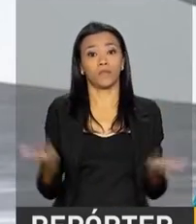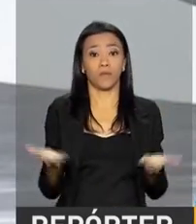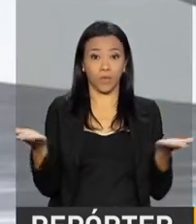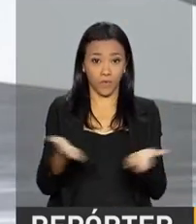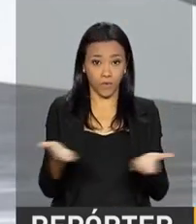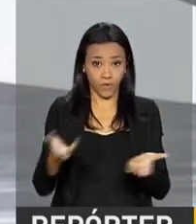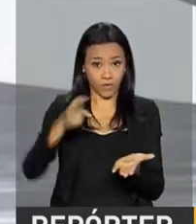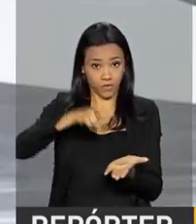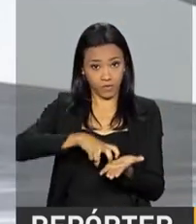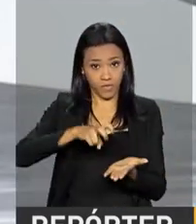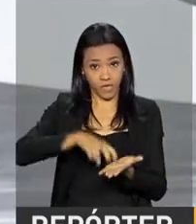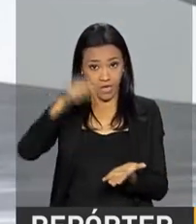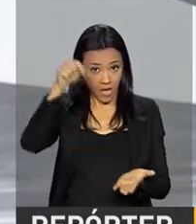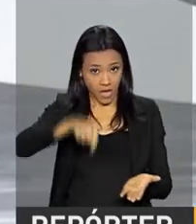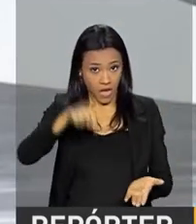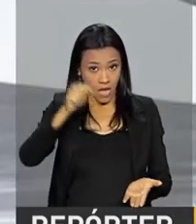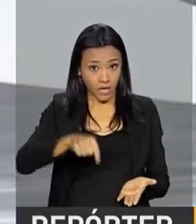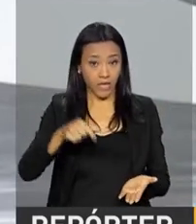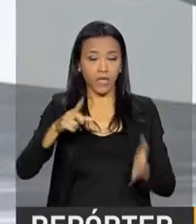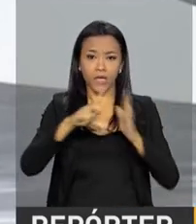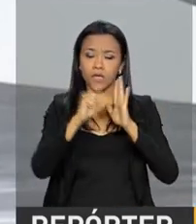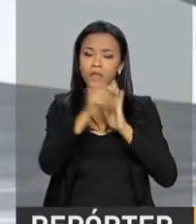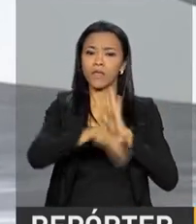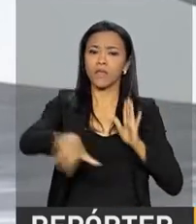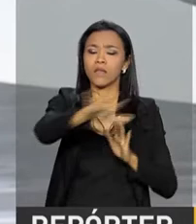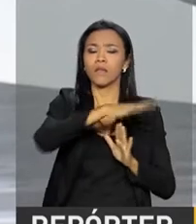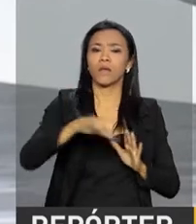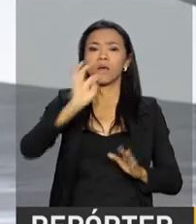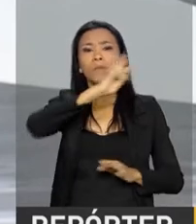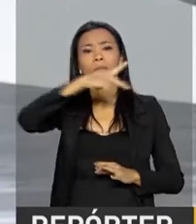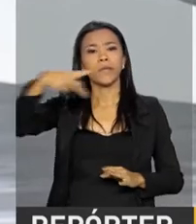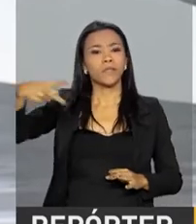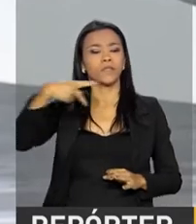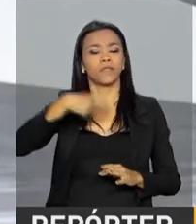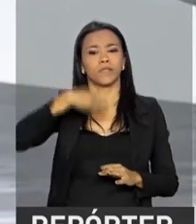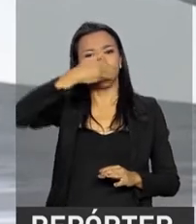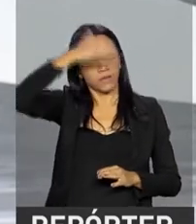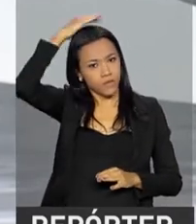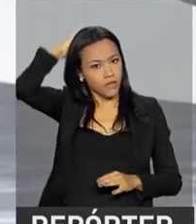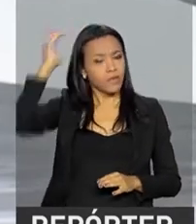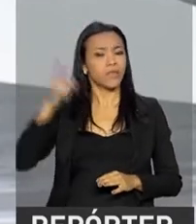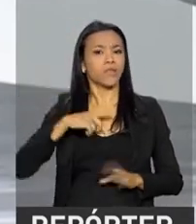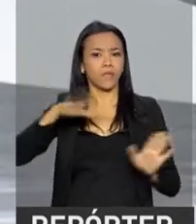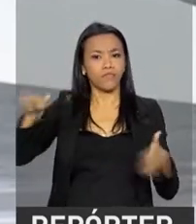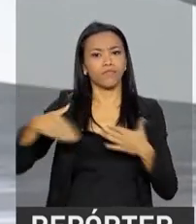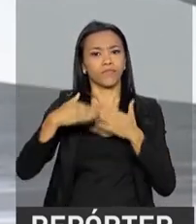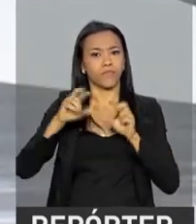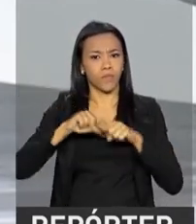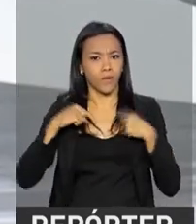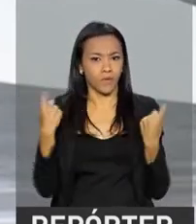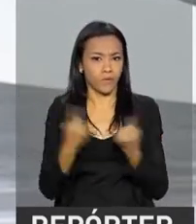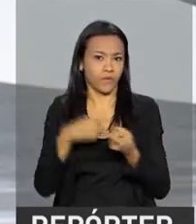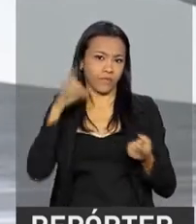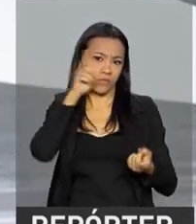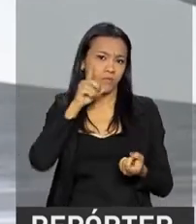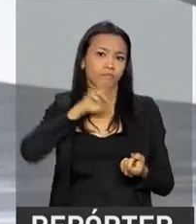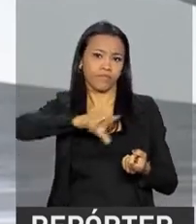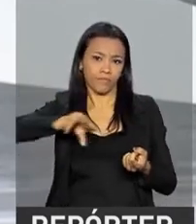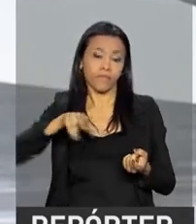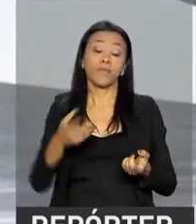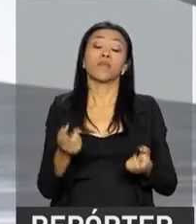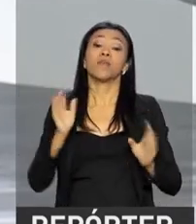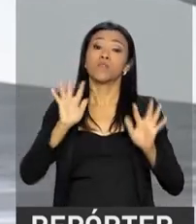agora pela manhã aqui no palácio do planalto o presidente michel temer se reúne com parlamentares no final da manhã o presidente